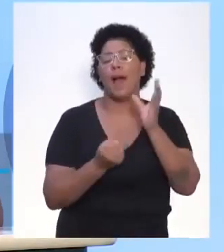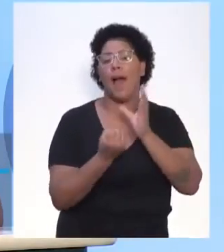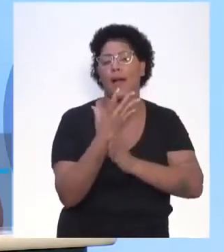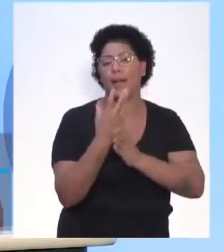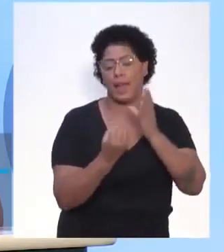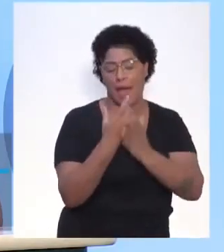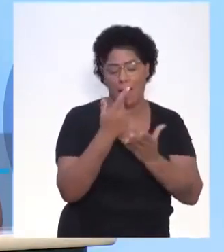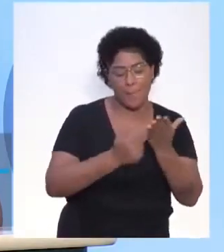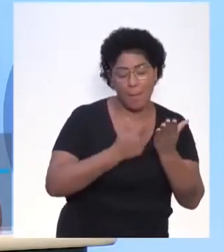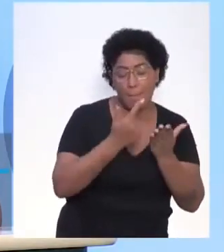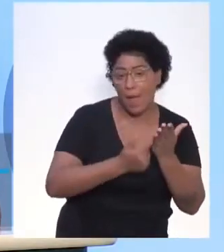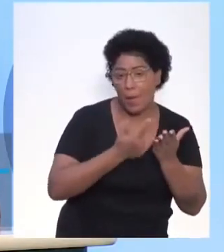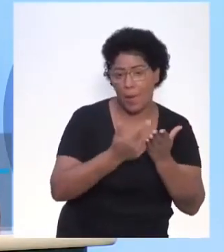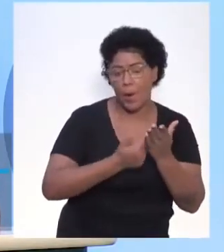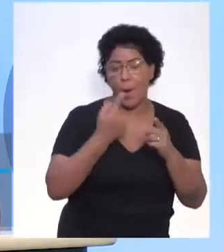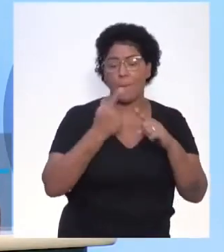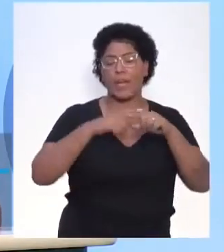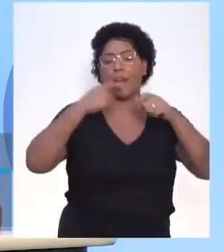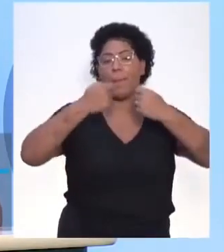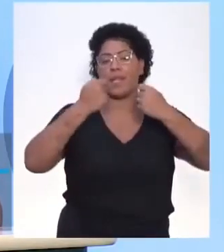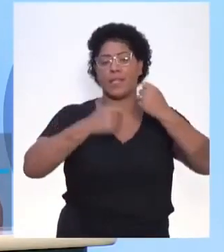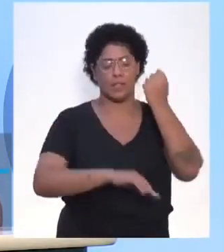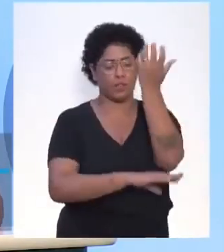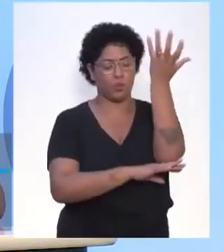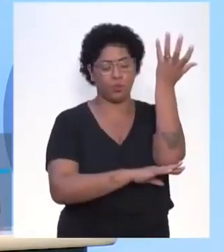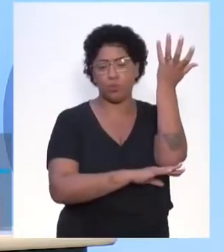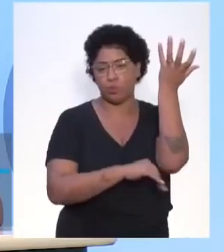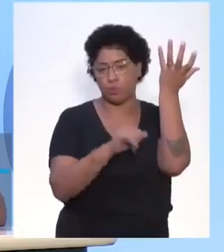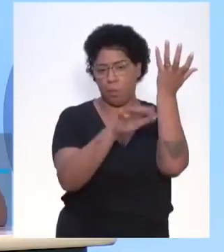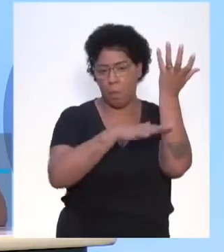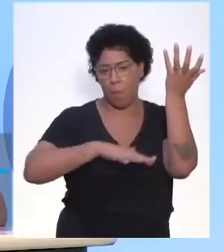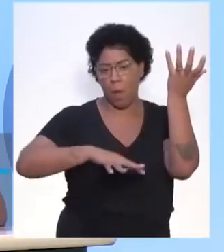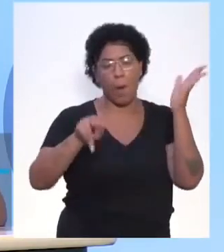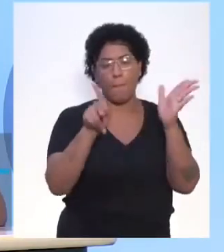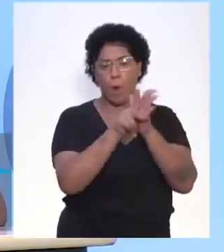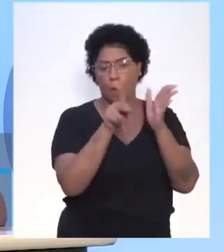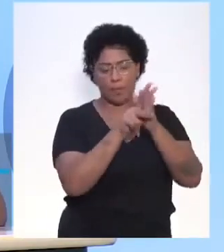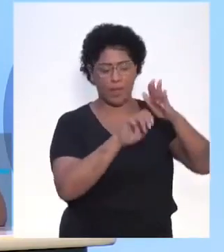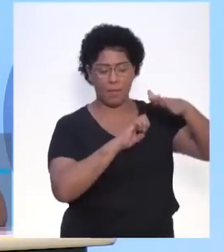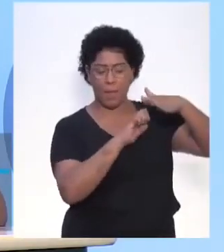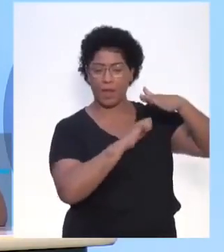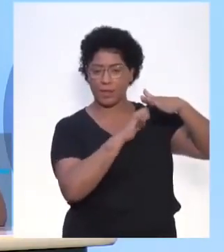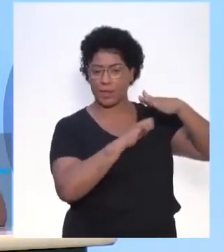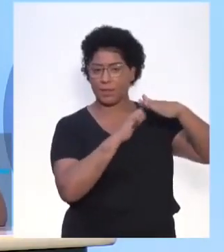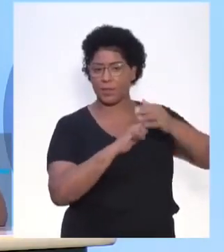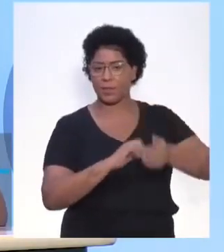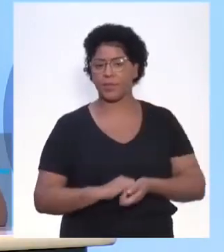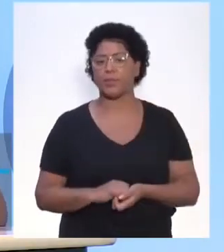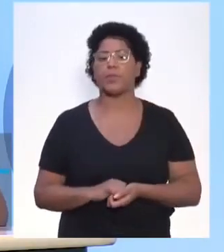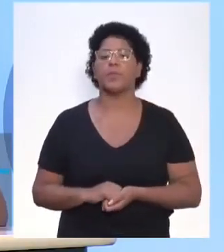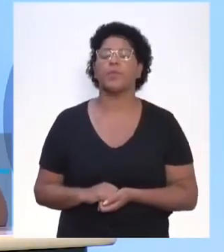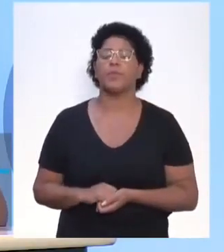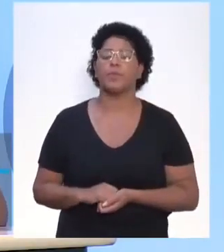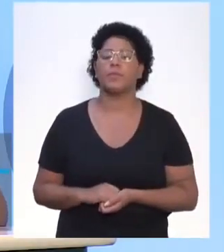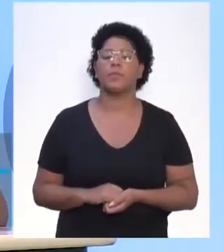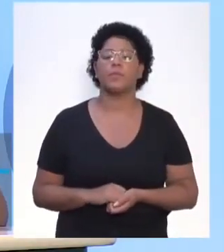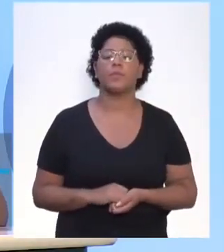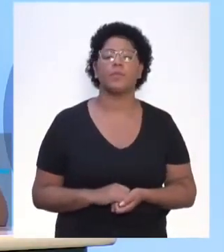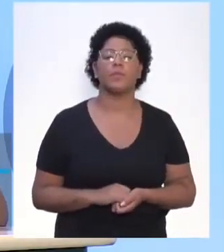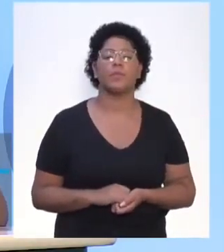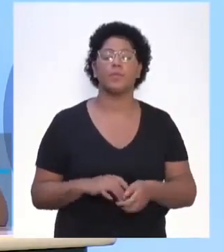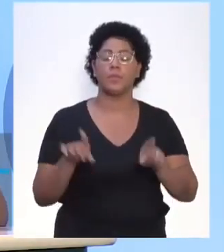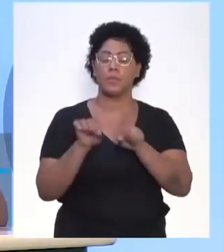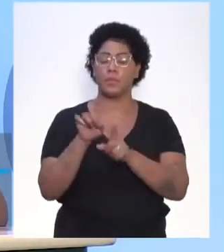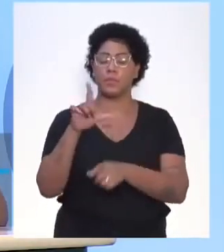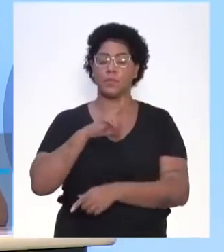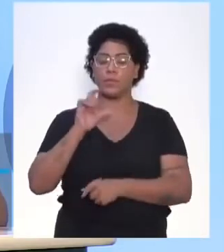papel, ou seja, todas as etapas da produção são controladas. E os cartéis, aí, a grosso modo, a gente entende